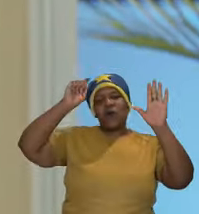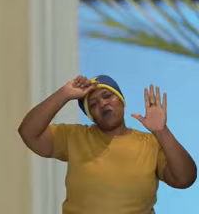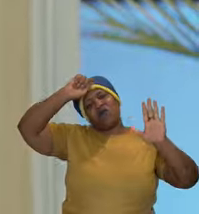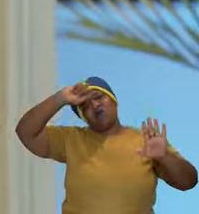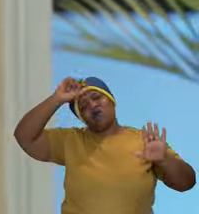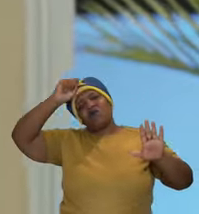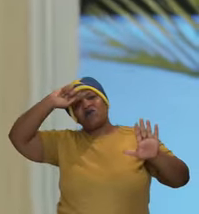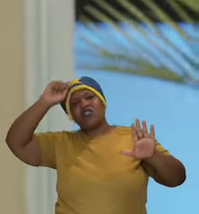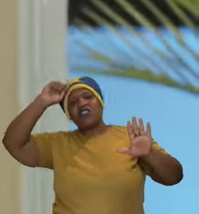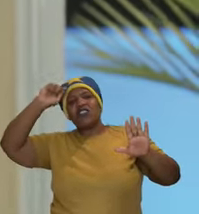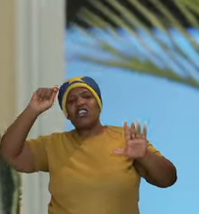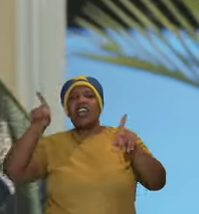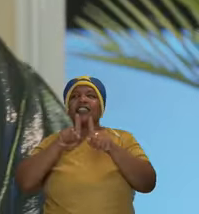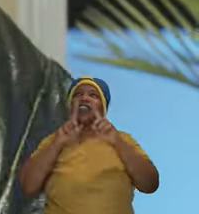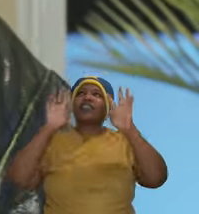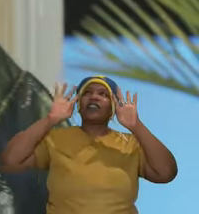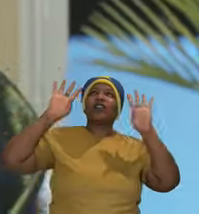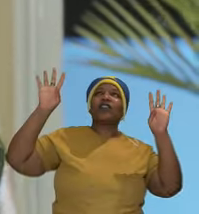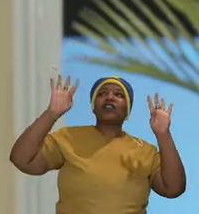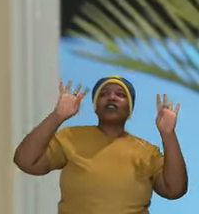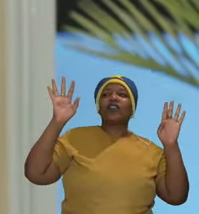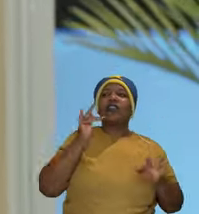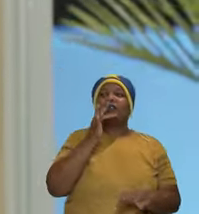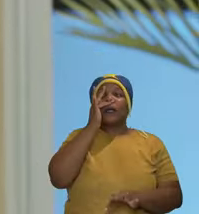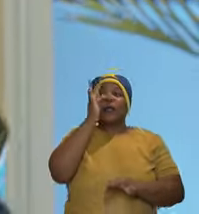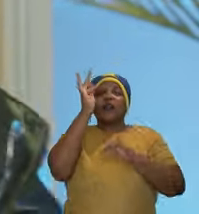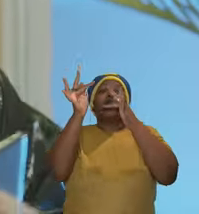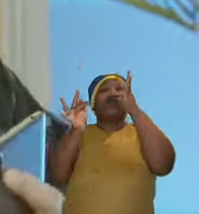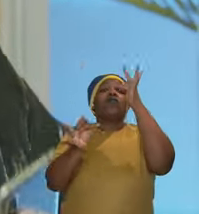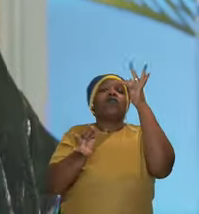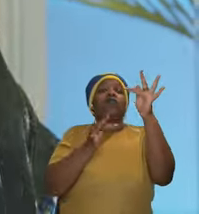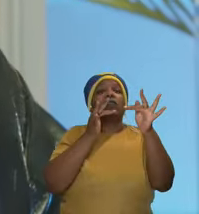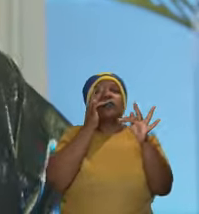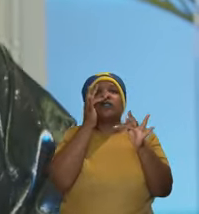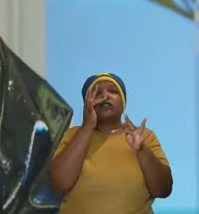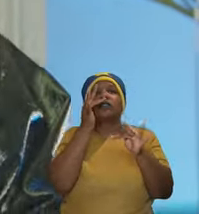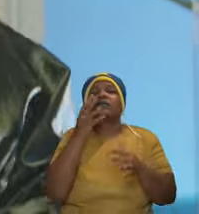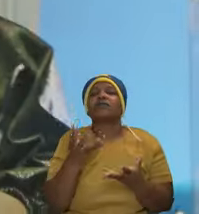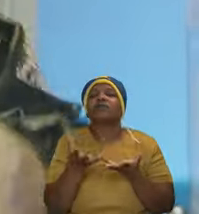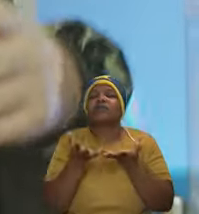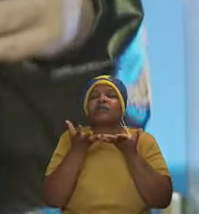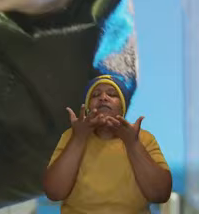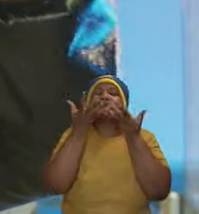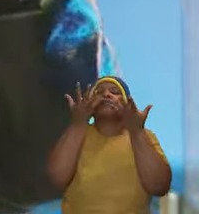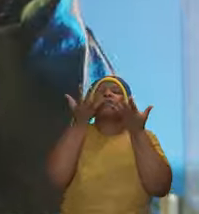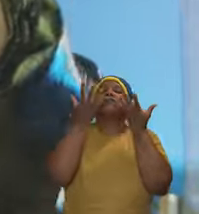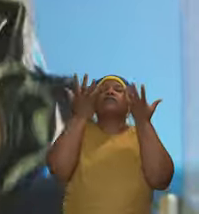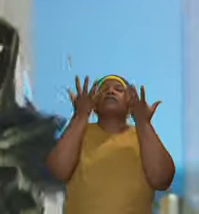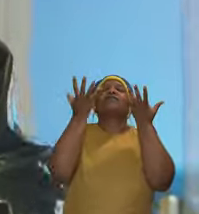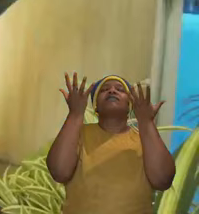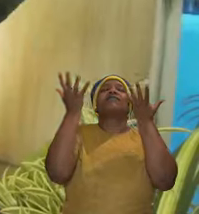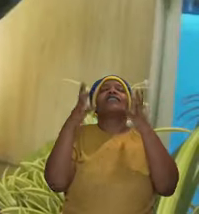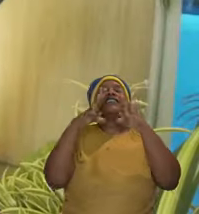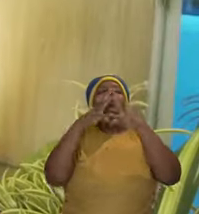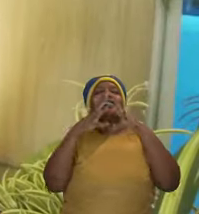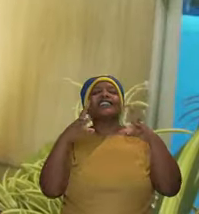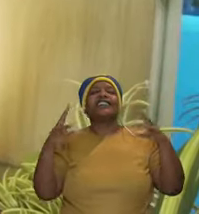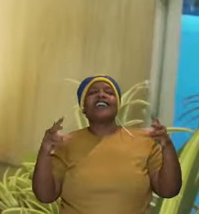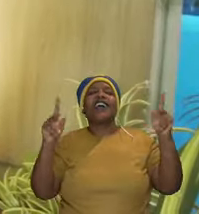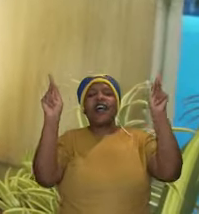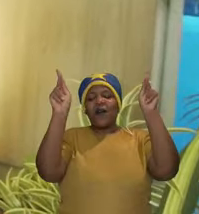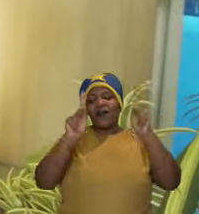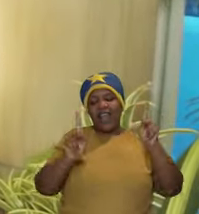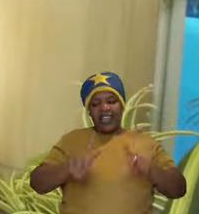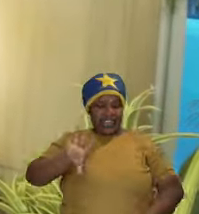farmacinhas, medicinal na ilusão. Flores da primavera, perfumam o verão. Ironiza adrenalina, paz e amor